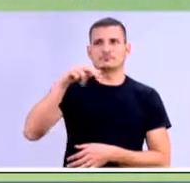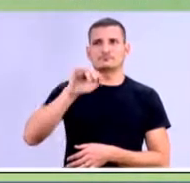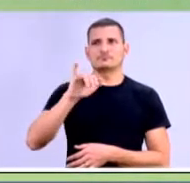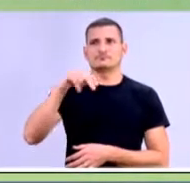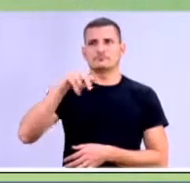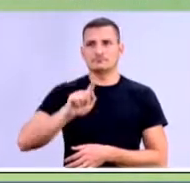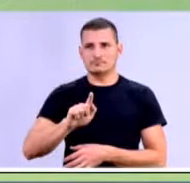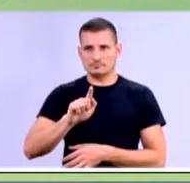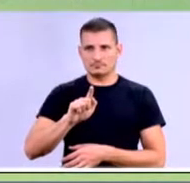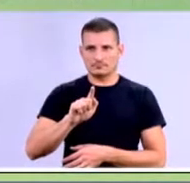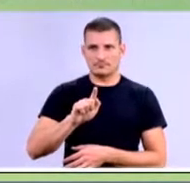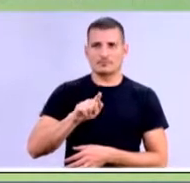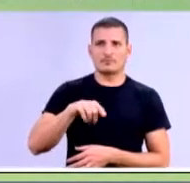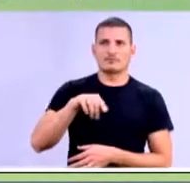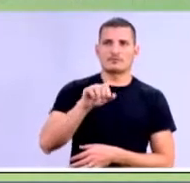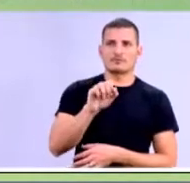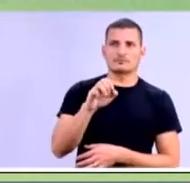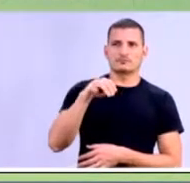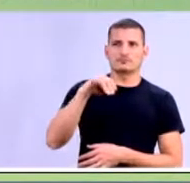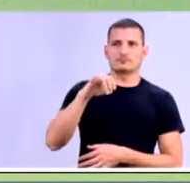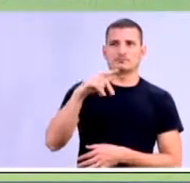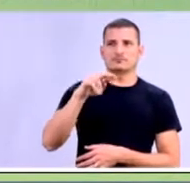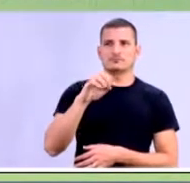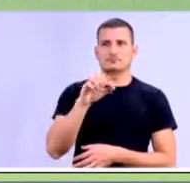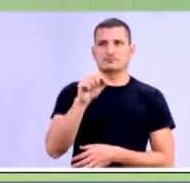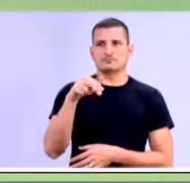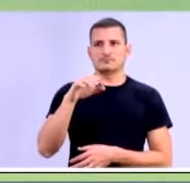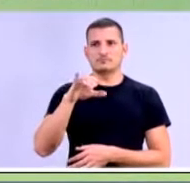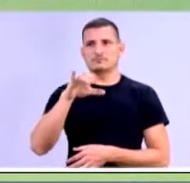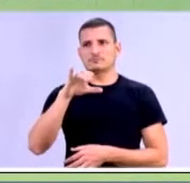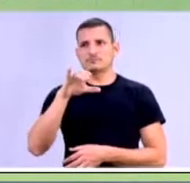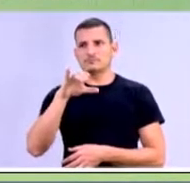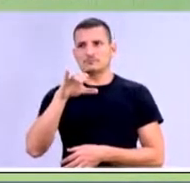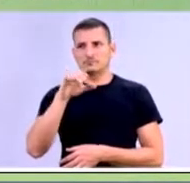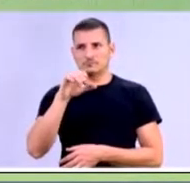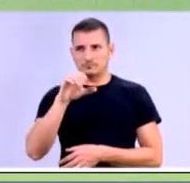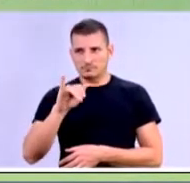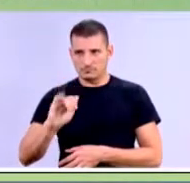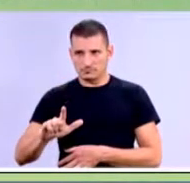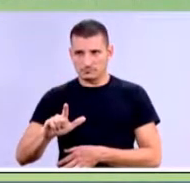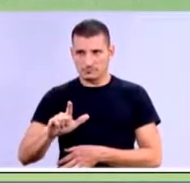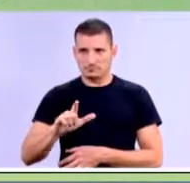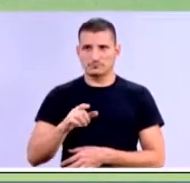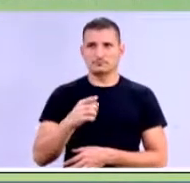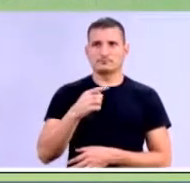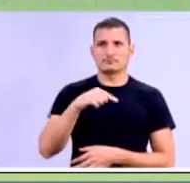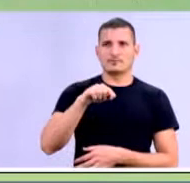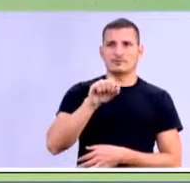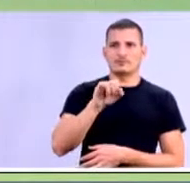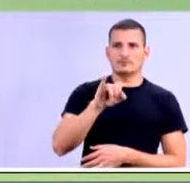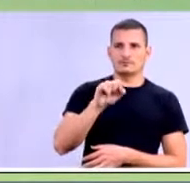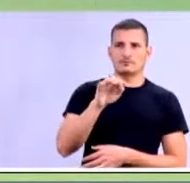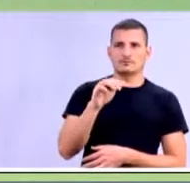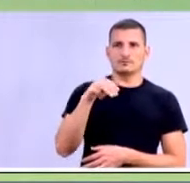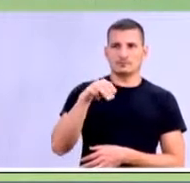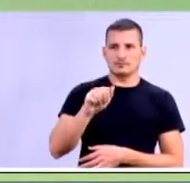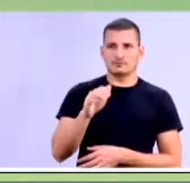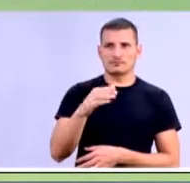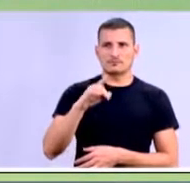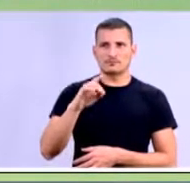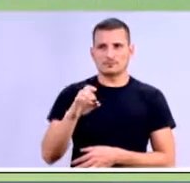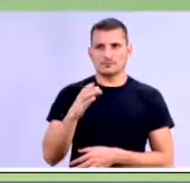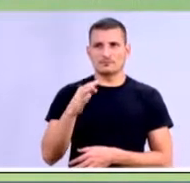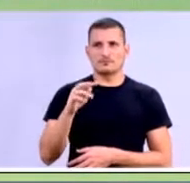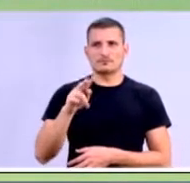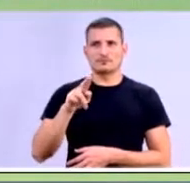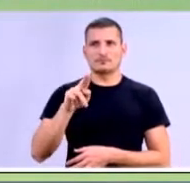semipresencial e sistema de tutoria. Qual que é a diferença entre esses tipos que